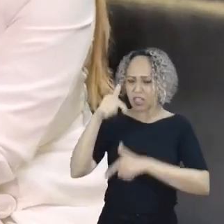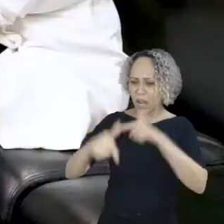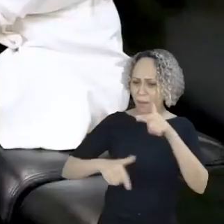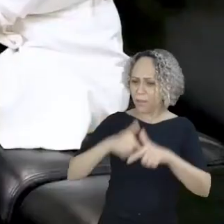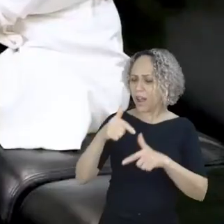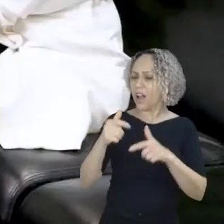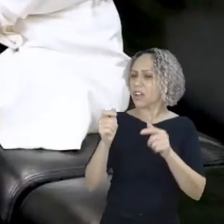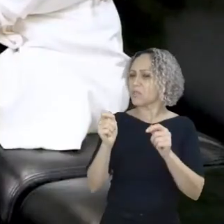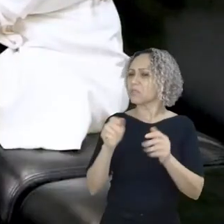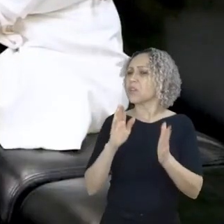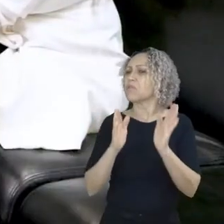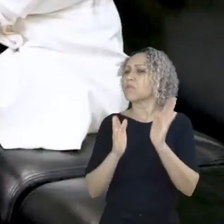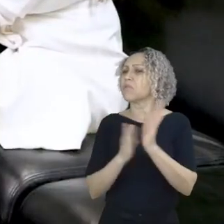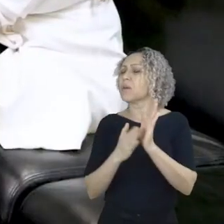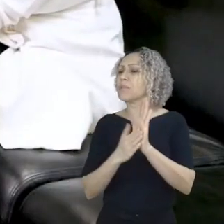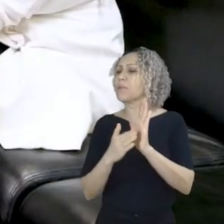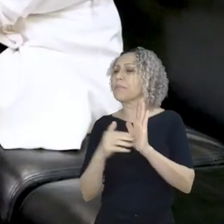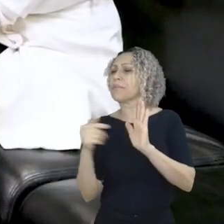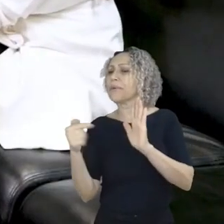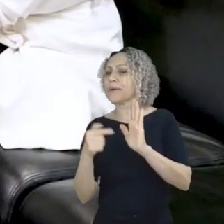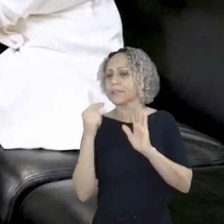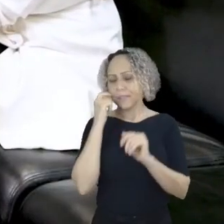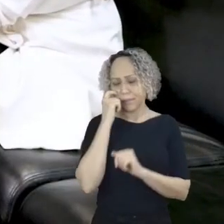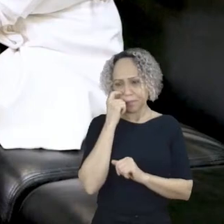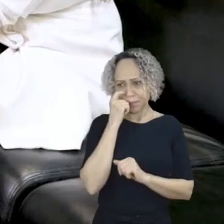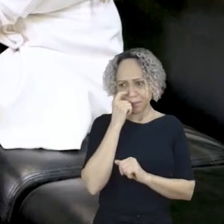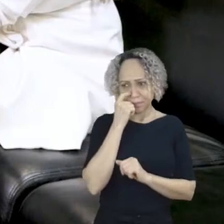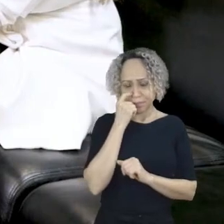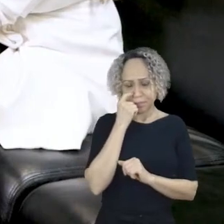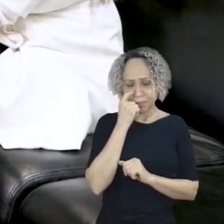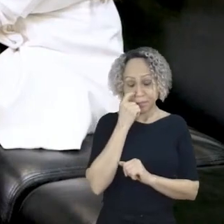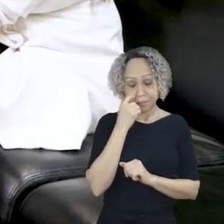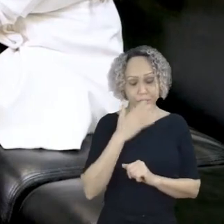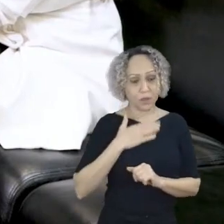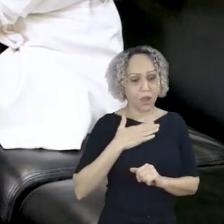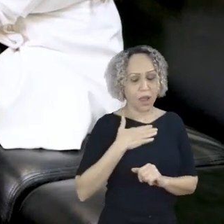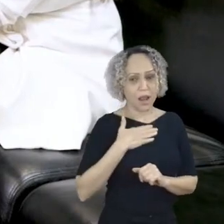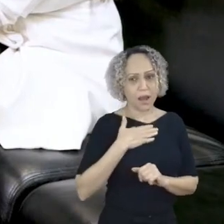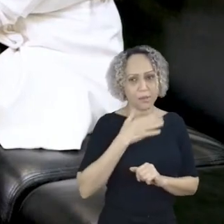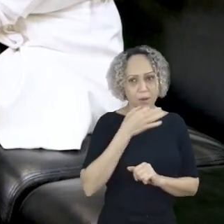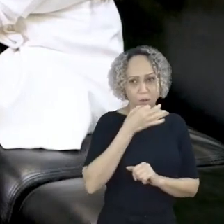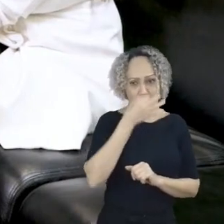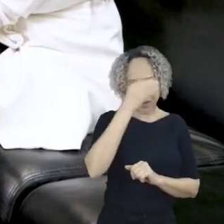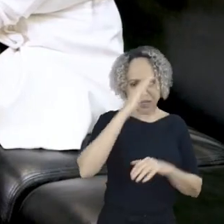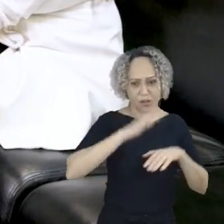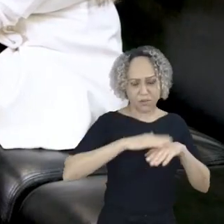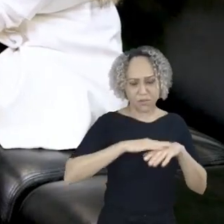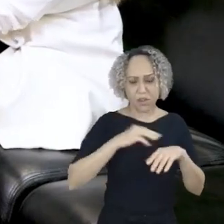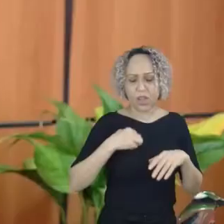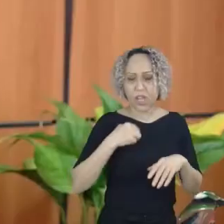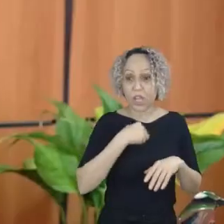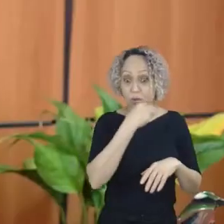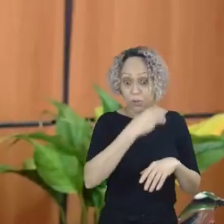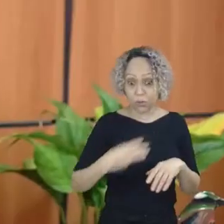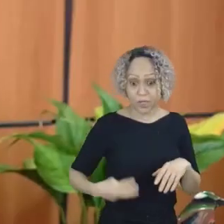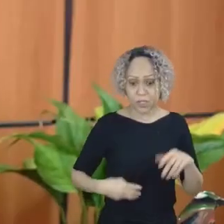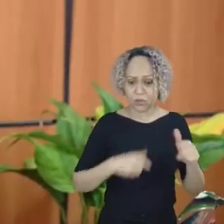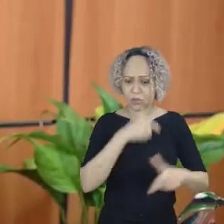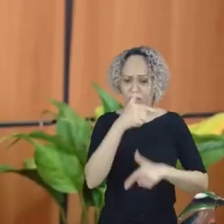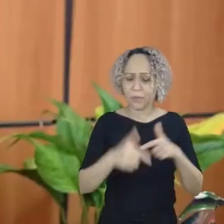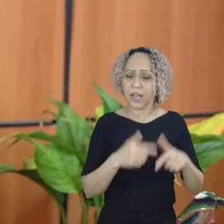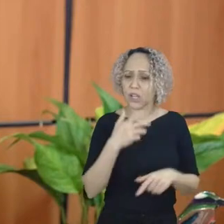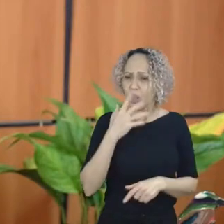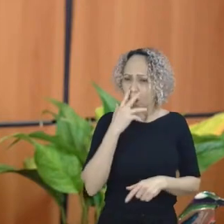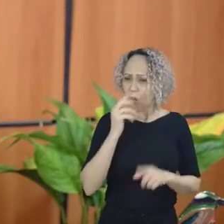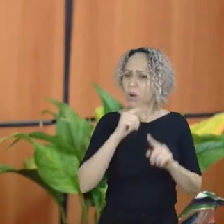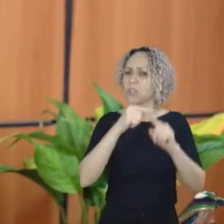sobre essa temática? Eu não tenho uma posição de governo. Posição do ministro, da minha posição pessoal e como ministro do Trabalho, eu vejo como muito positivo debater o